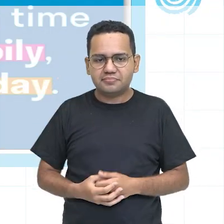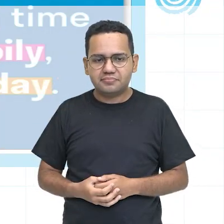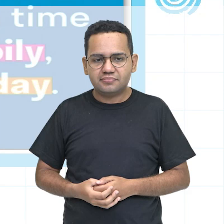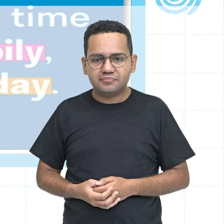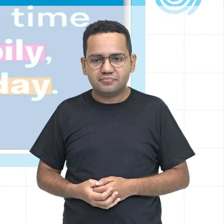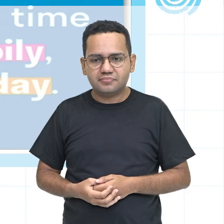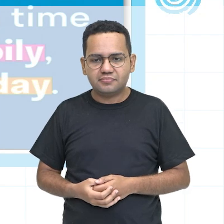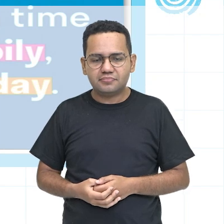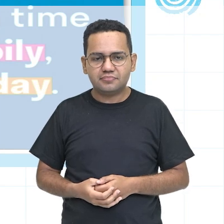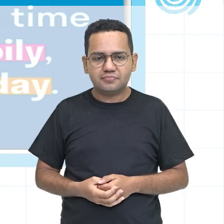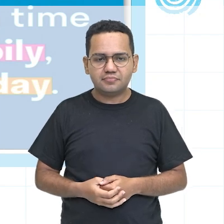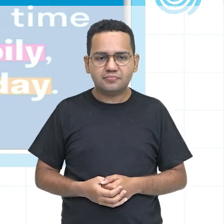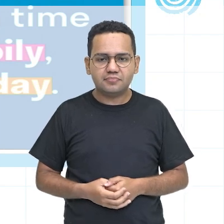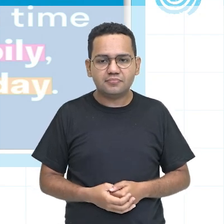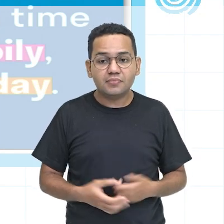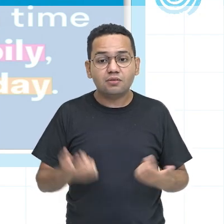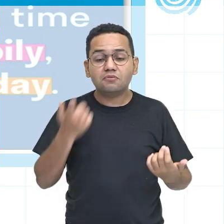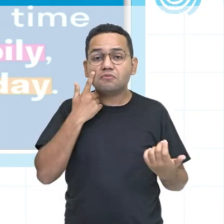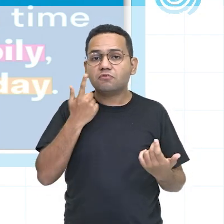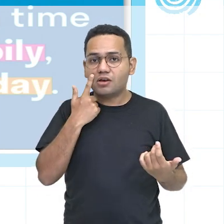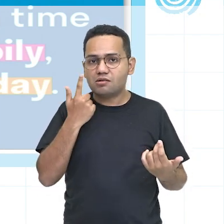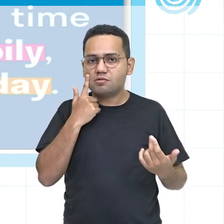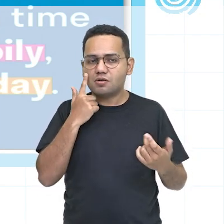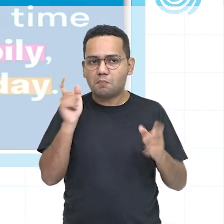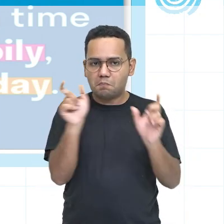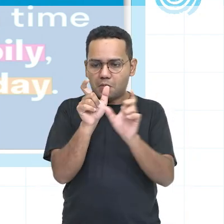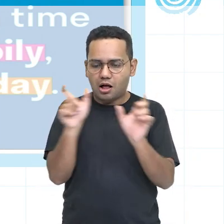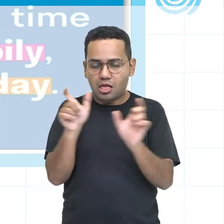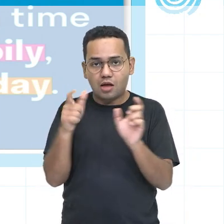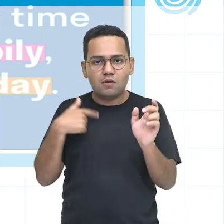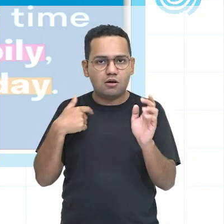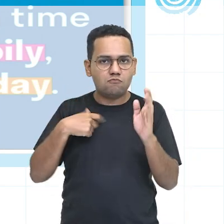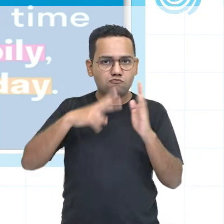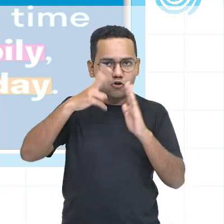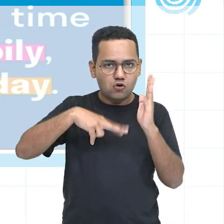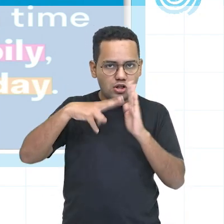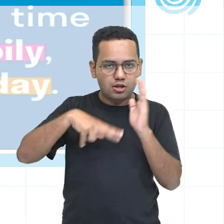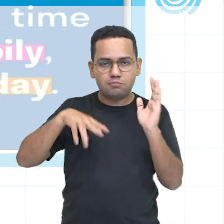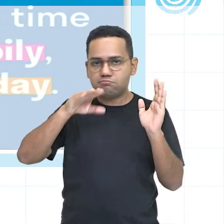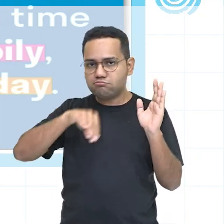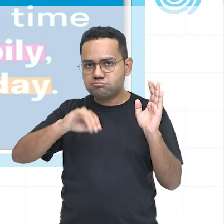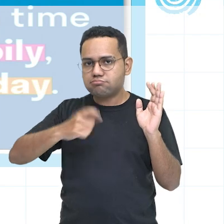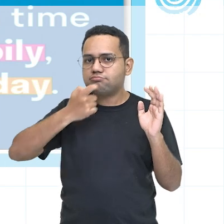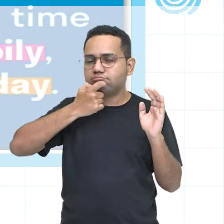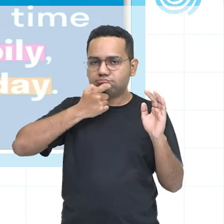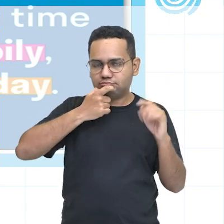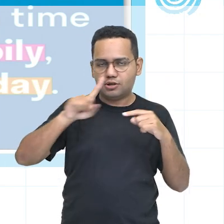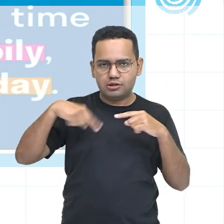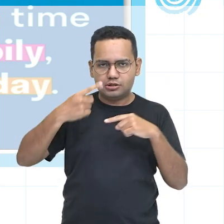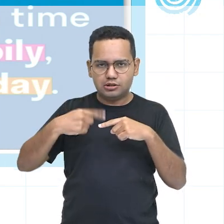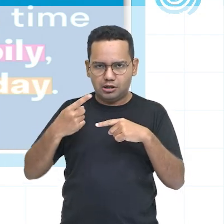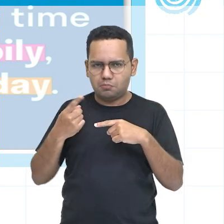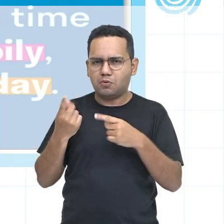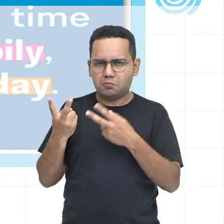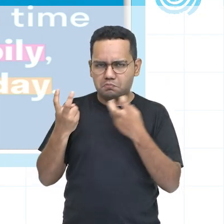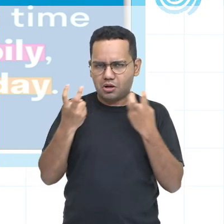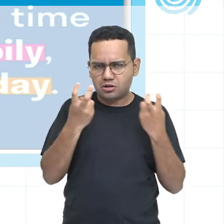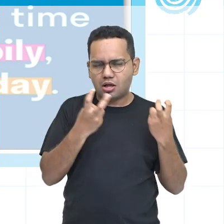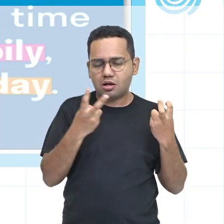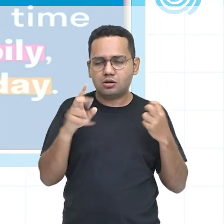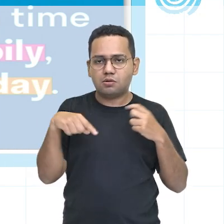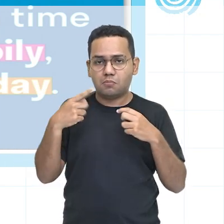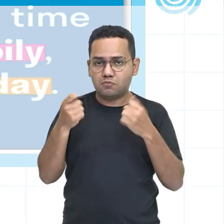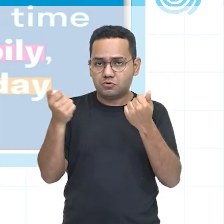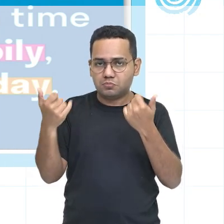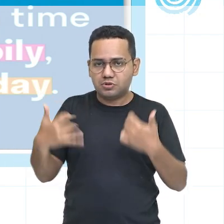Acompanhe o texto aí, gente, vão vendo as palavrinhas que vocês, né, já conhecem. Eu vou fazer a leitura, depois a gente vai identificar cada um desses advérbios e explicar um pouquinho sobre